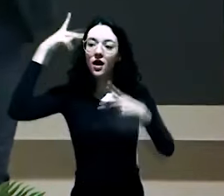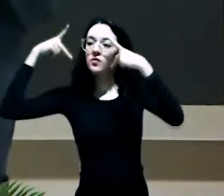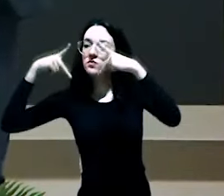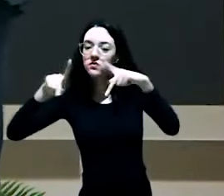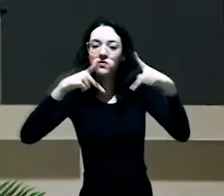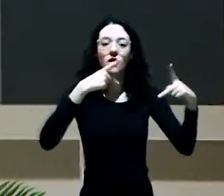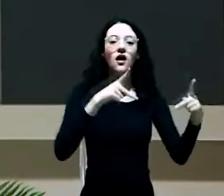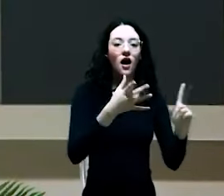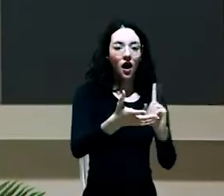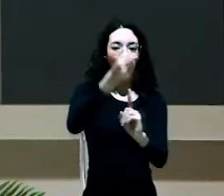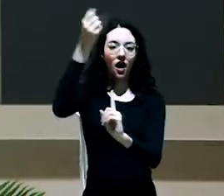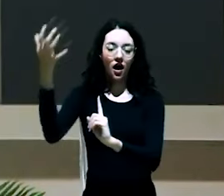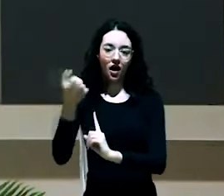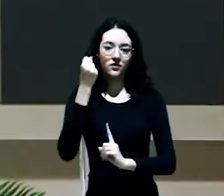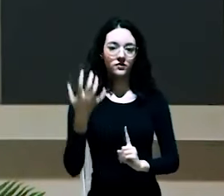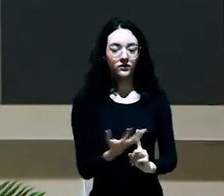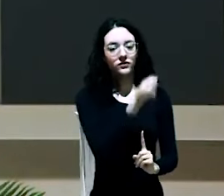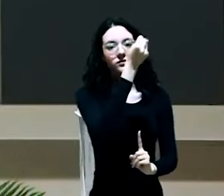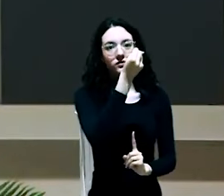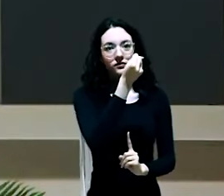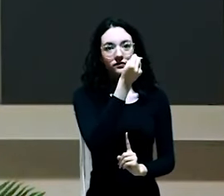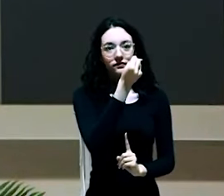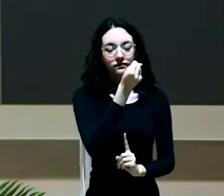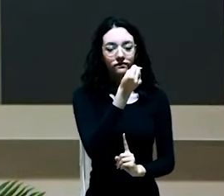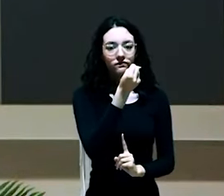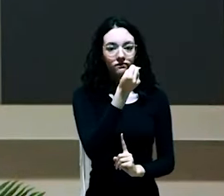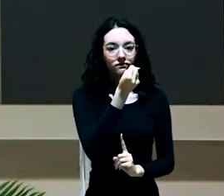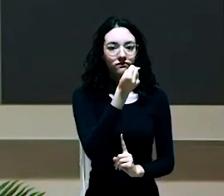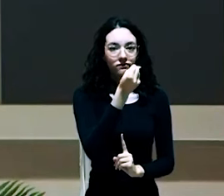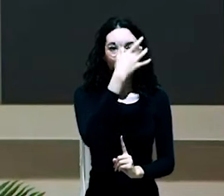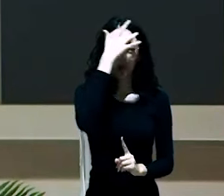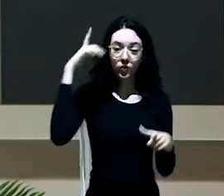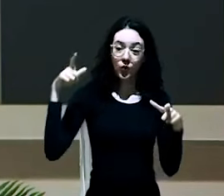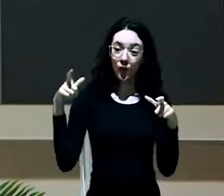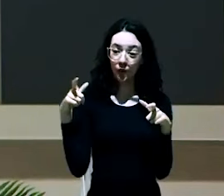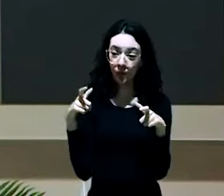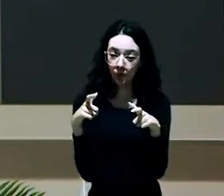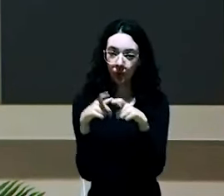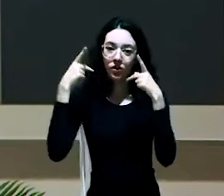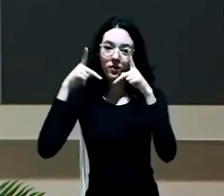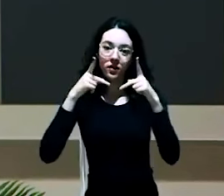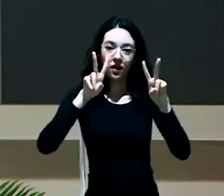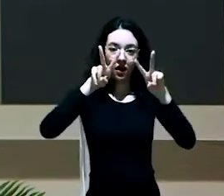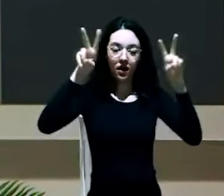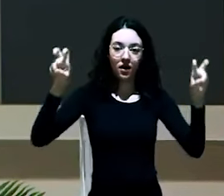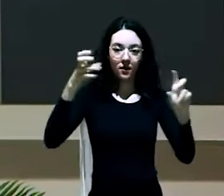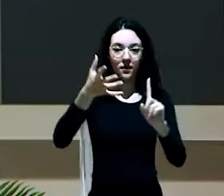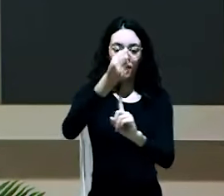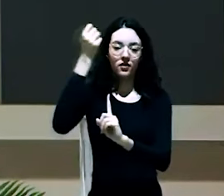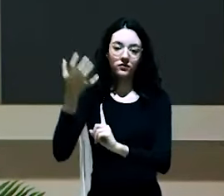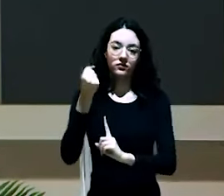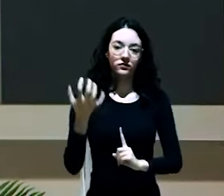pregação, um prega sobre arrebatamento. A igreja que se identifica com o